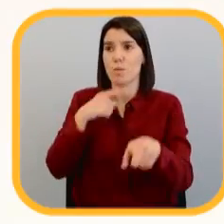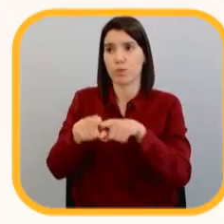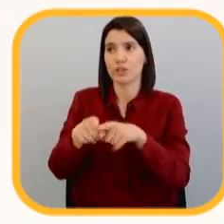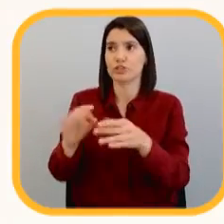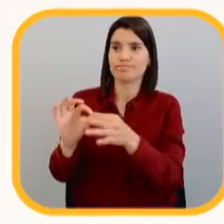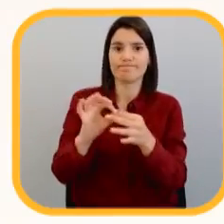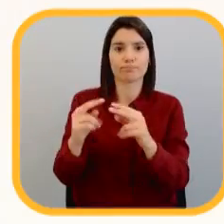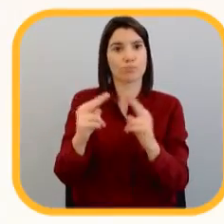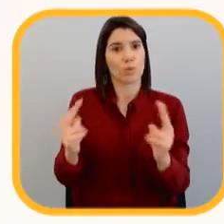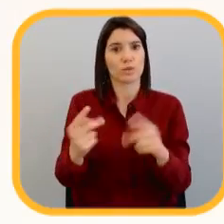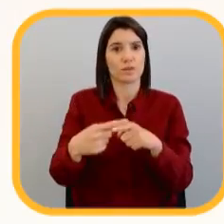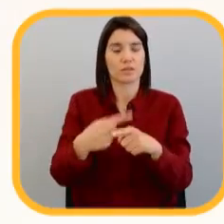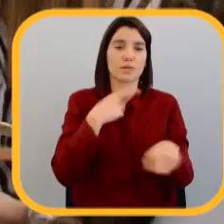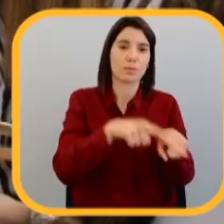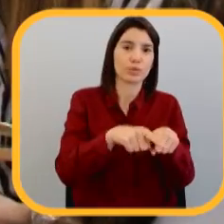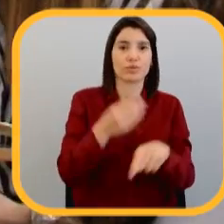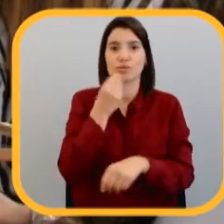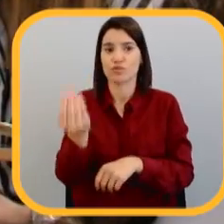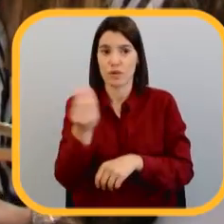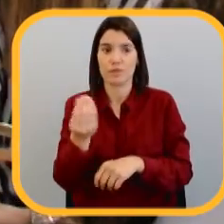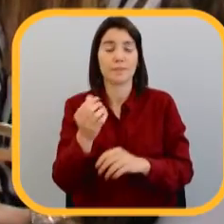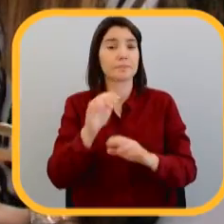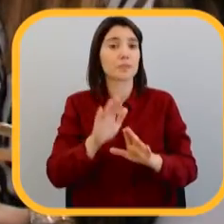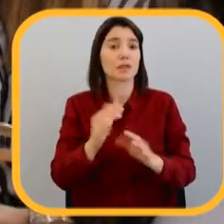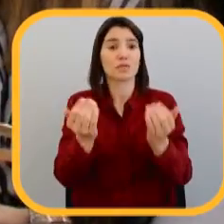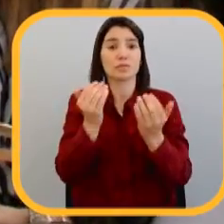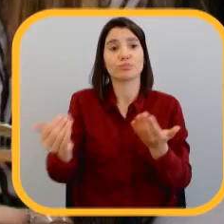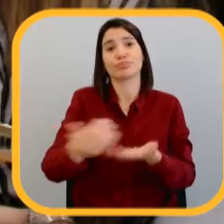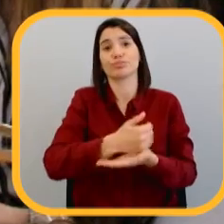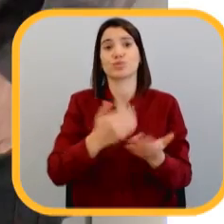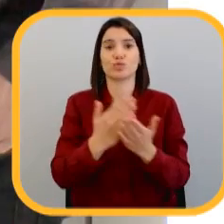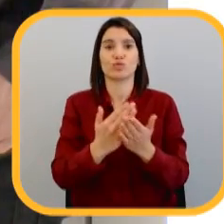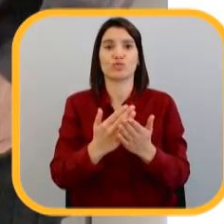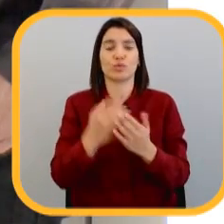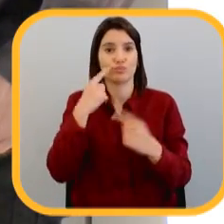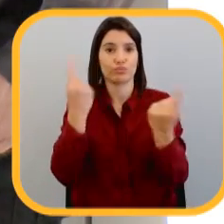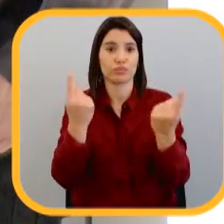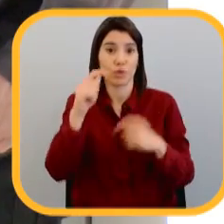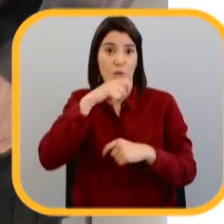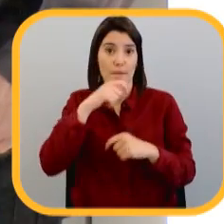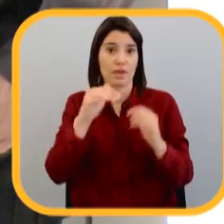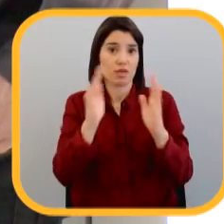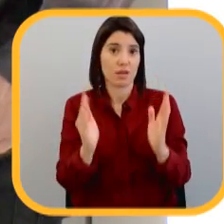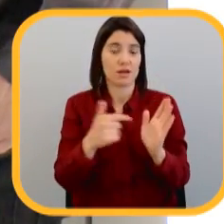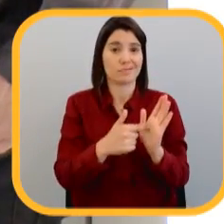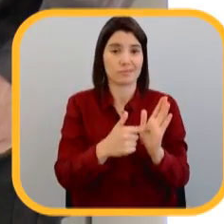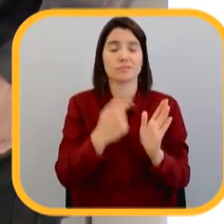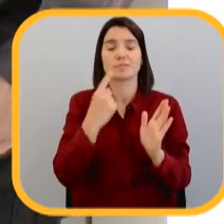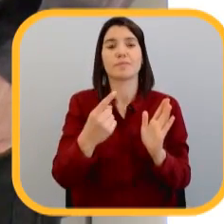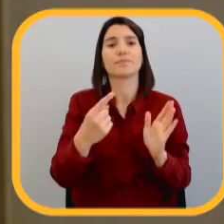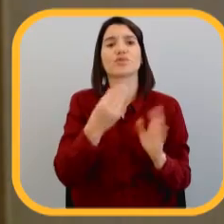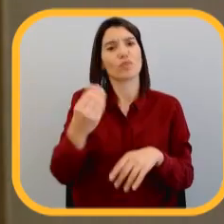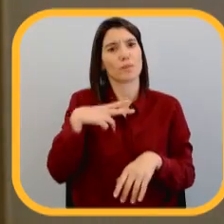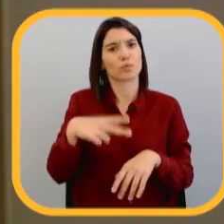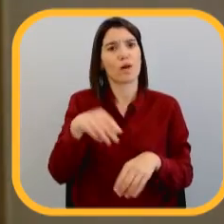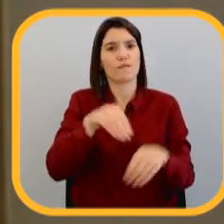com os agentes políticos, criando a ponte de interesse entre a política e os jovens. No entanto, segundo dados do estudo promovido pela Fundação Carlos